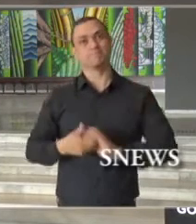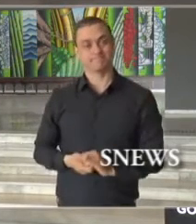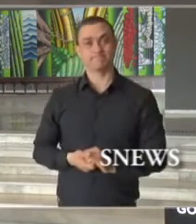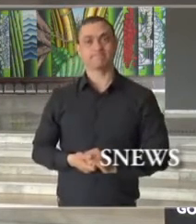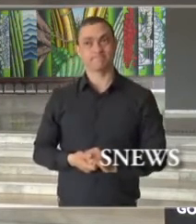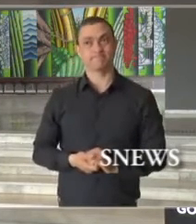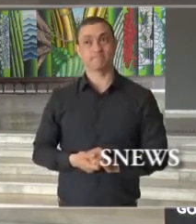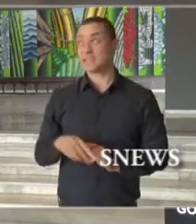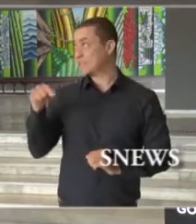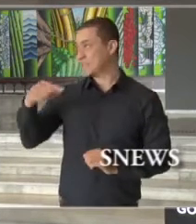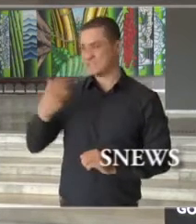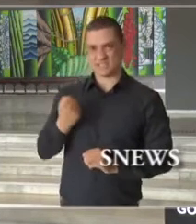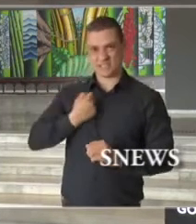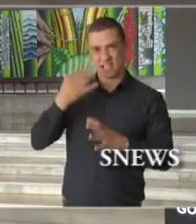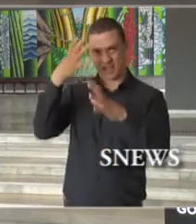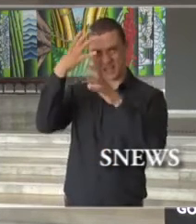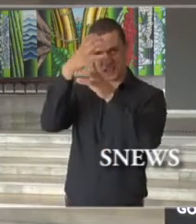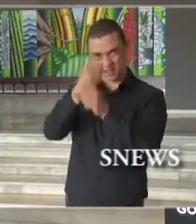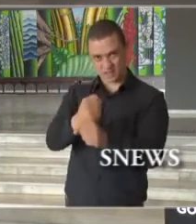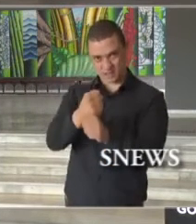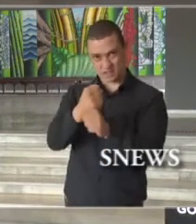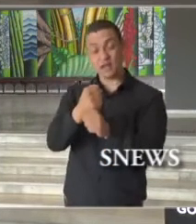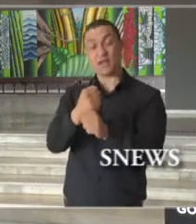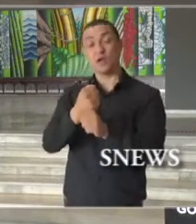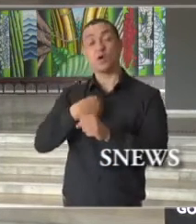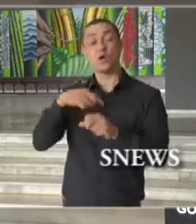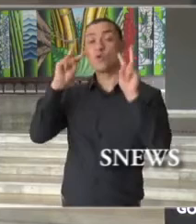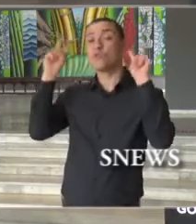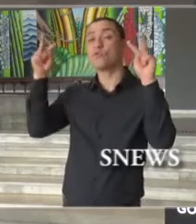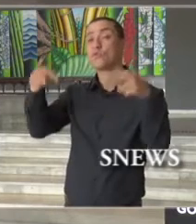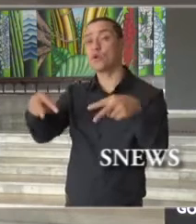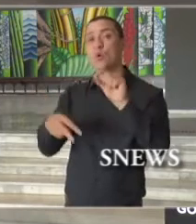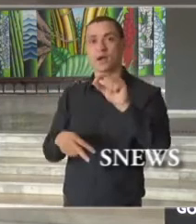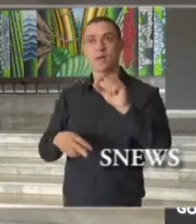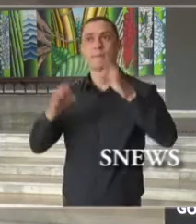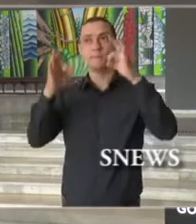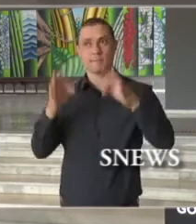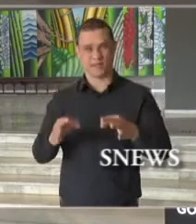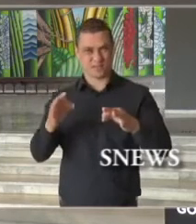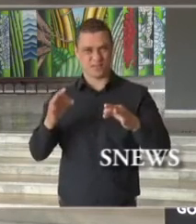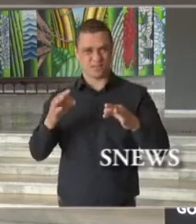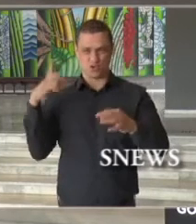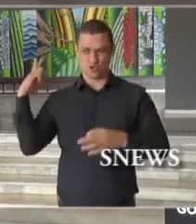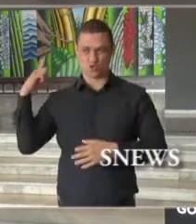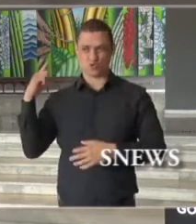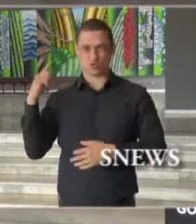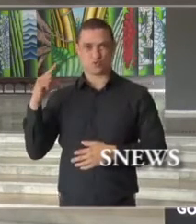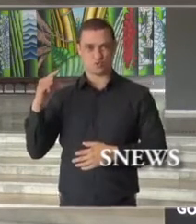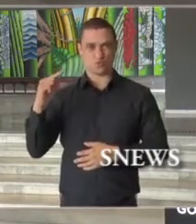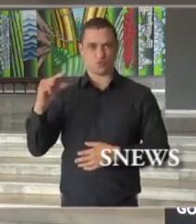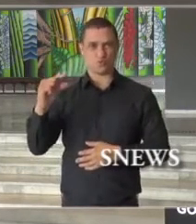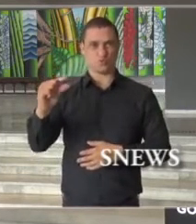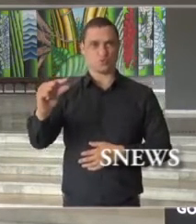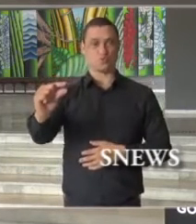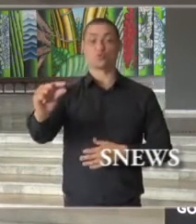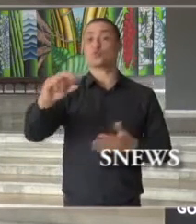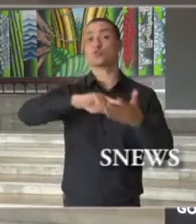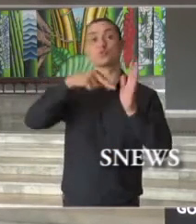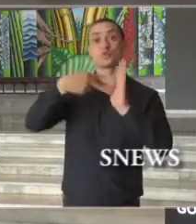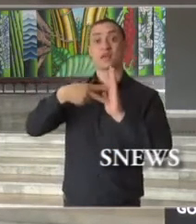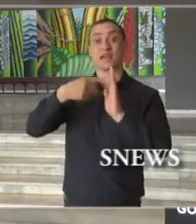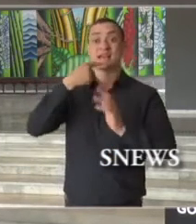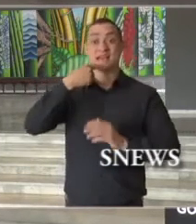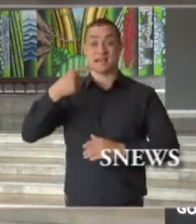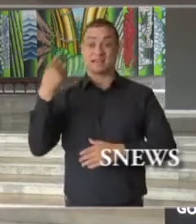com esses dados nós podemos verificar a consistência dessa queda ao longo desse período que significa